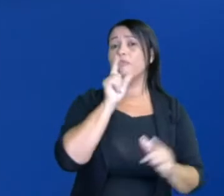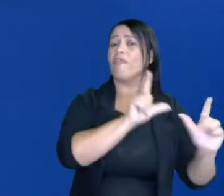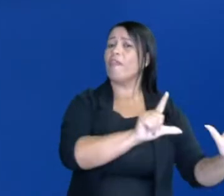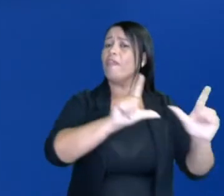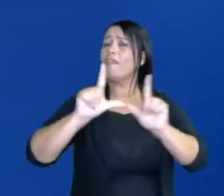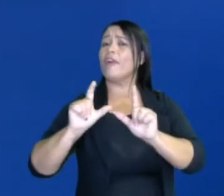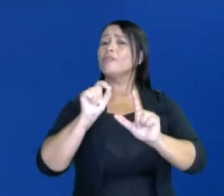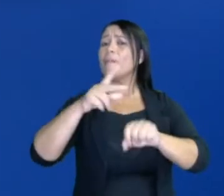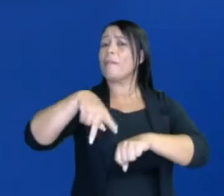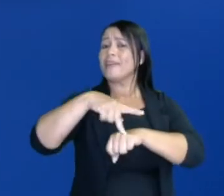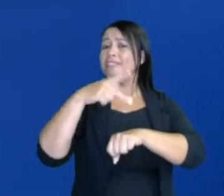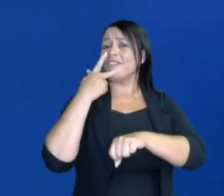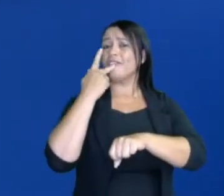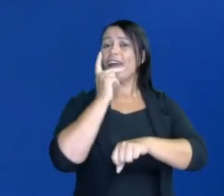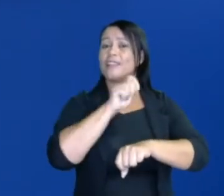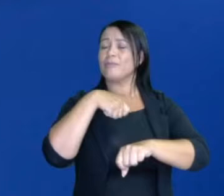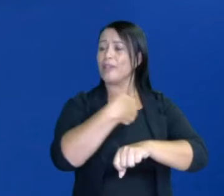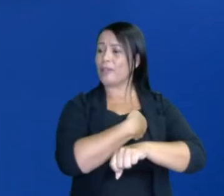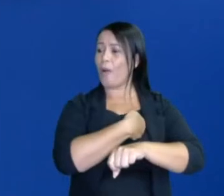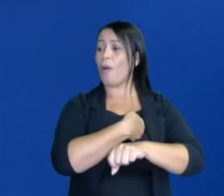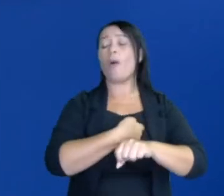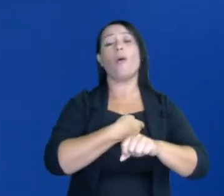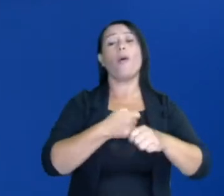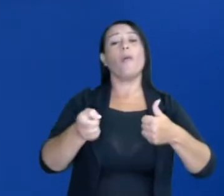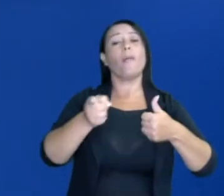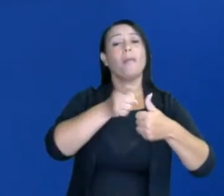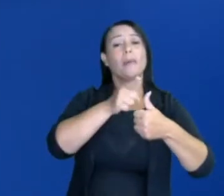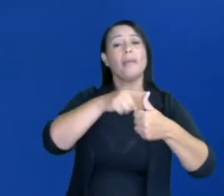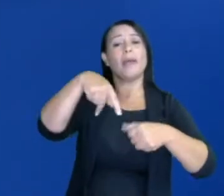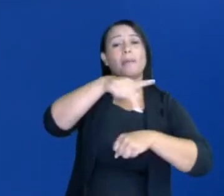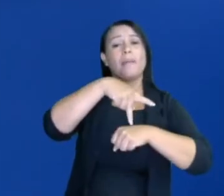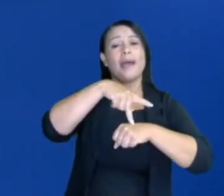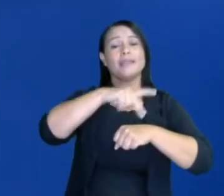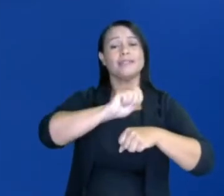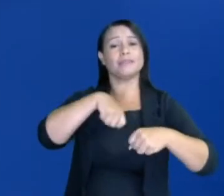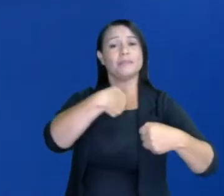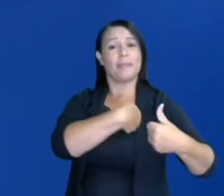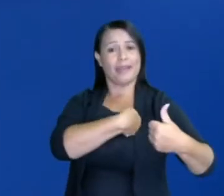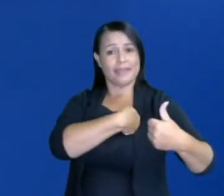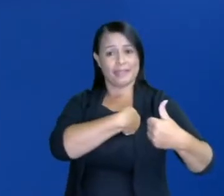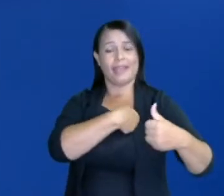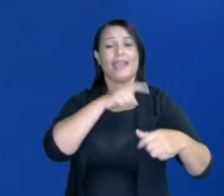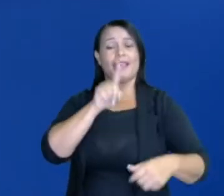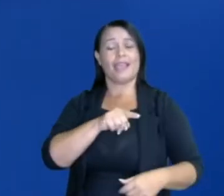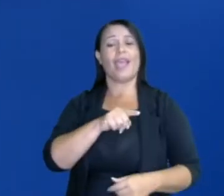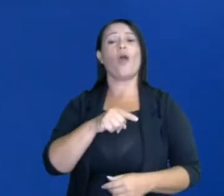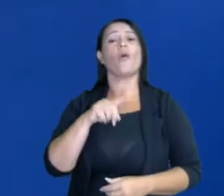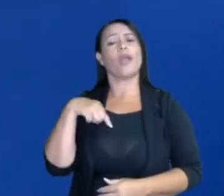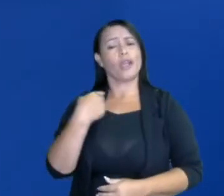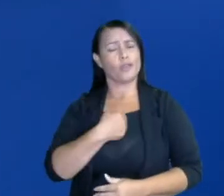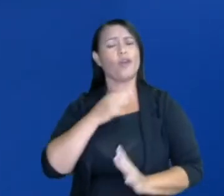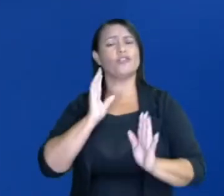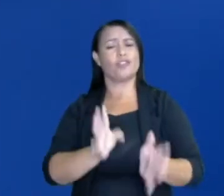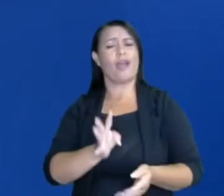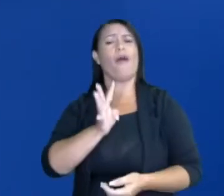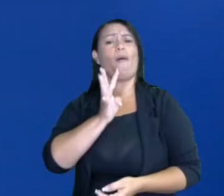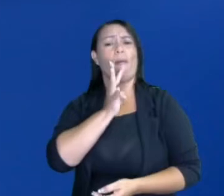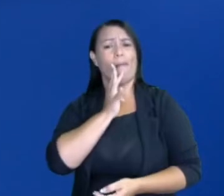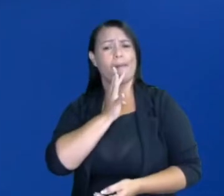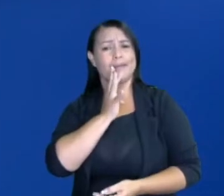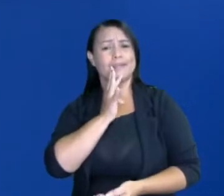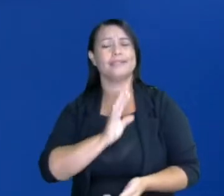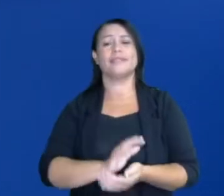os países que falam espanhol, né? O primeiro país é a Espanha, né, que é o que a gente mais conhece.